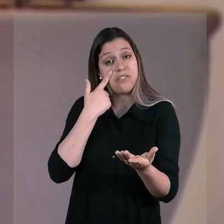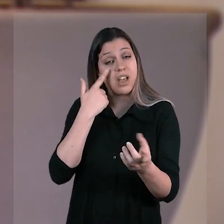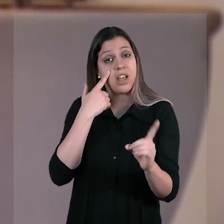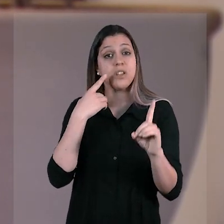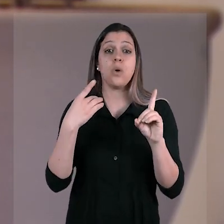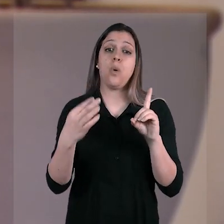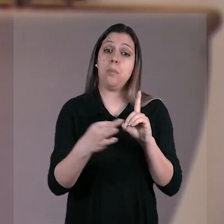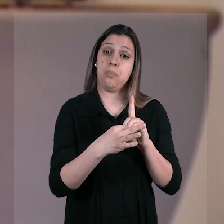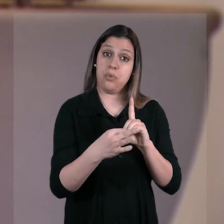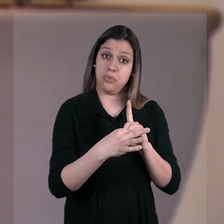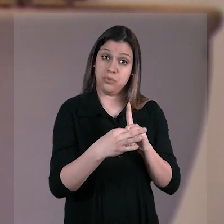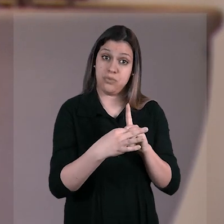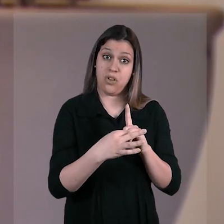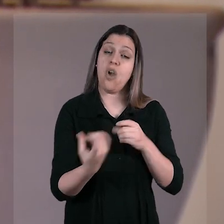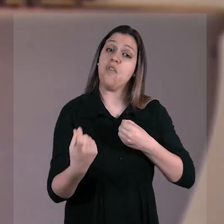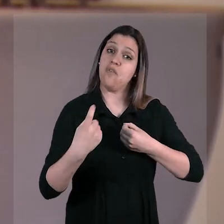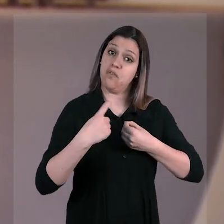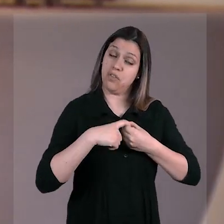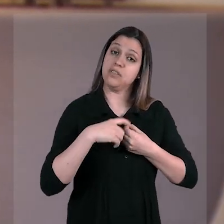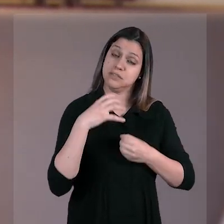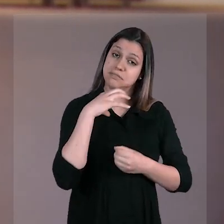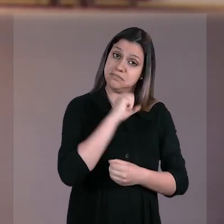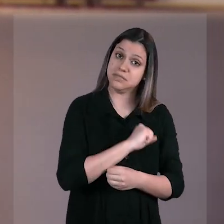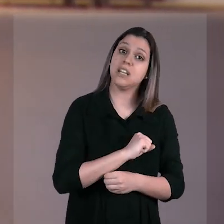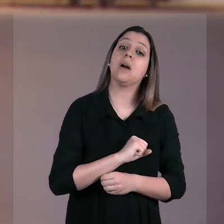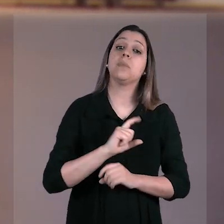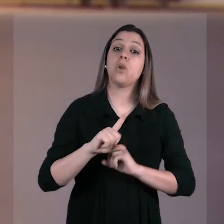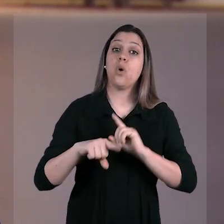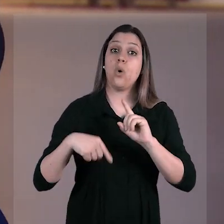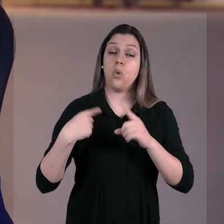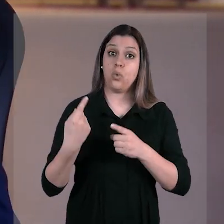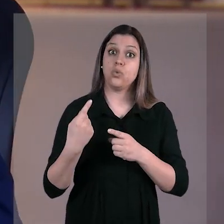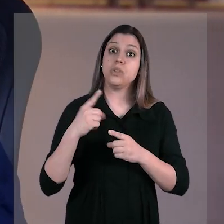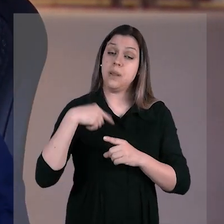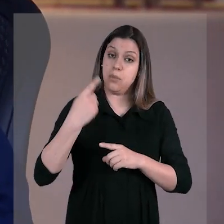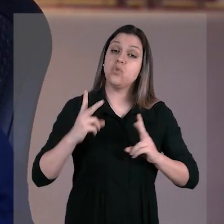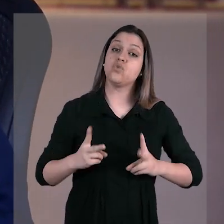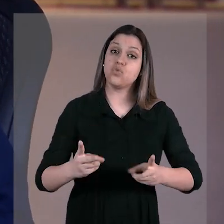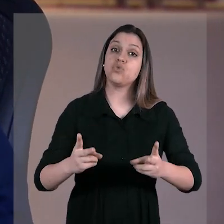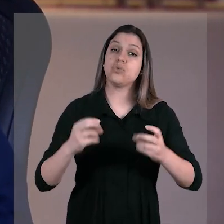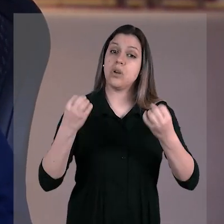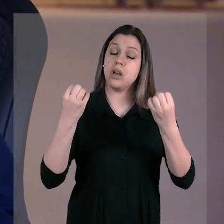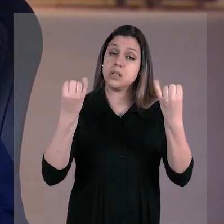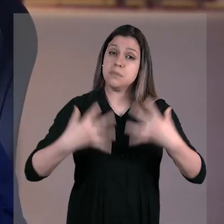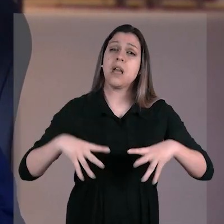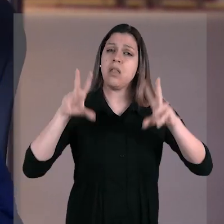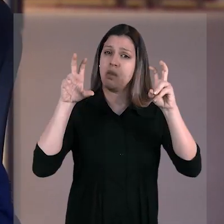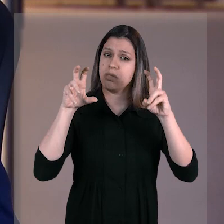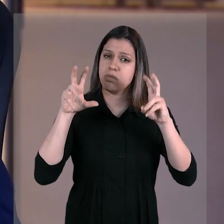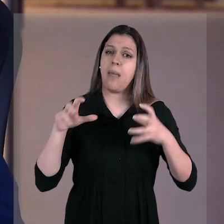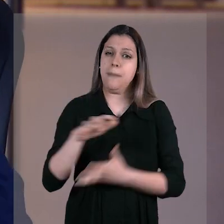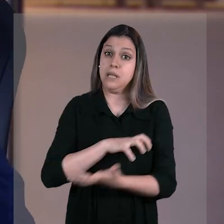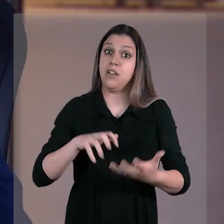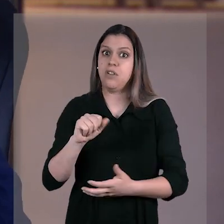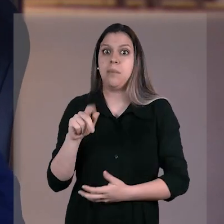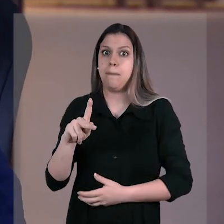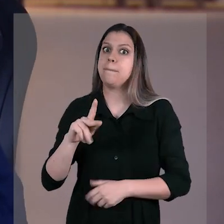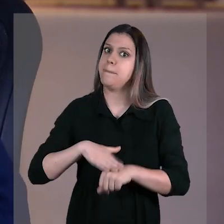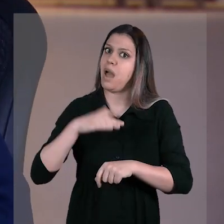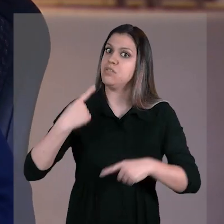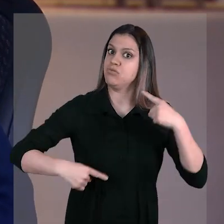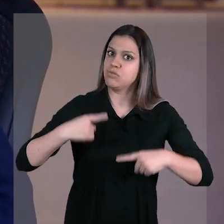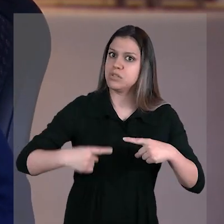o Ponto de Vista. A gente volta já já. No próximo bloco vamos falar sobre outro tema muito importante da reforma da Previdência, que tem gerado